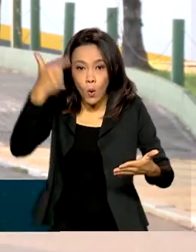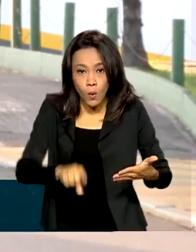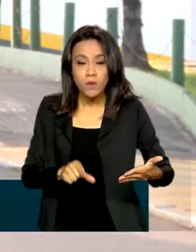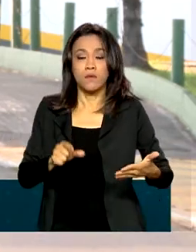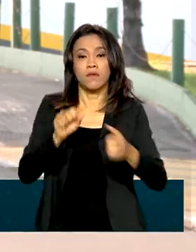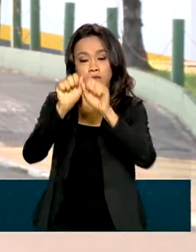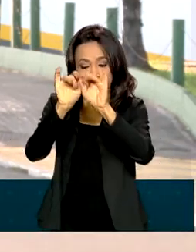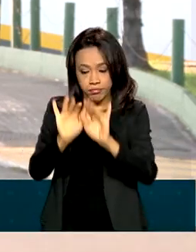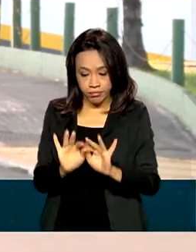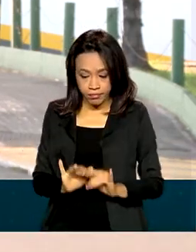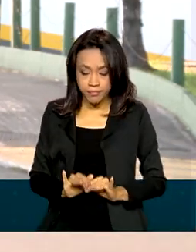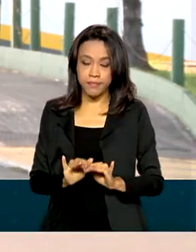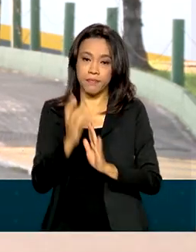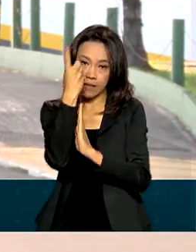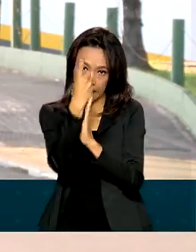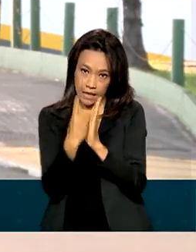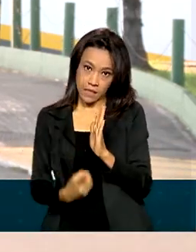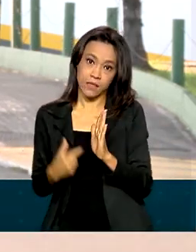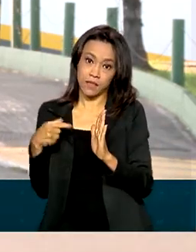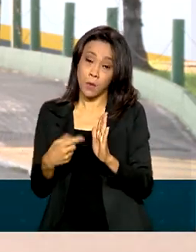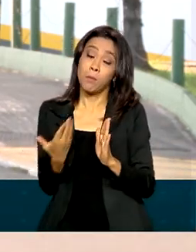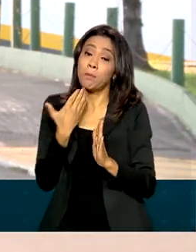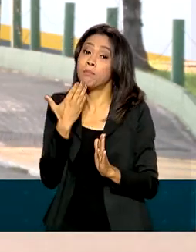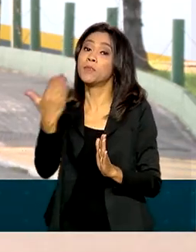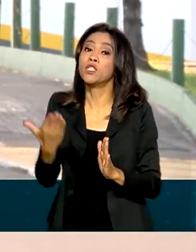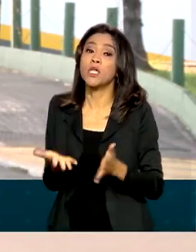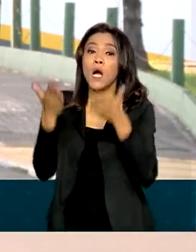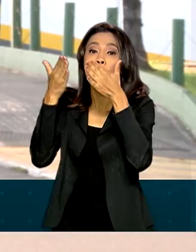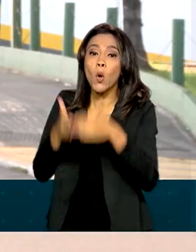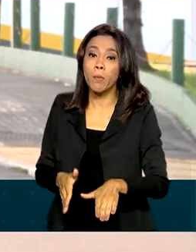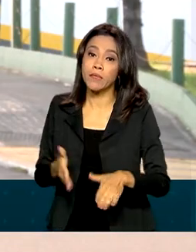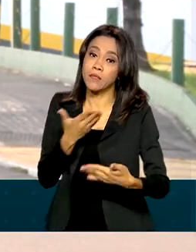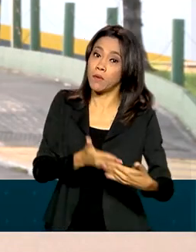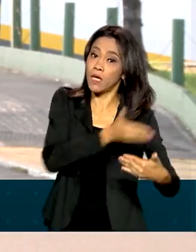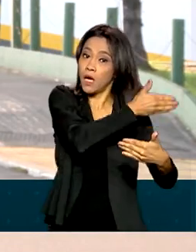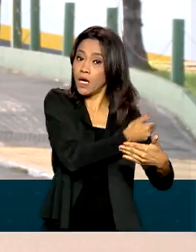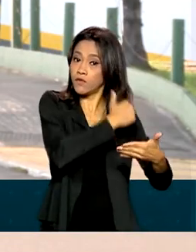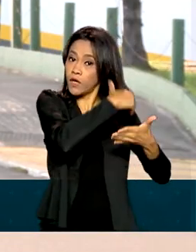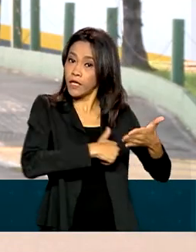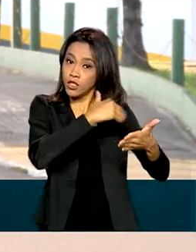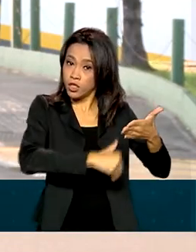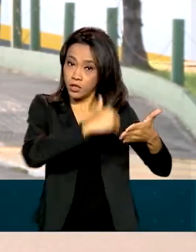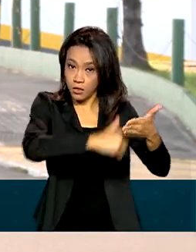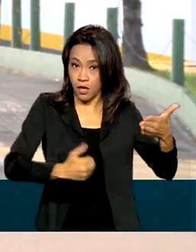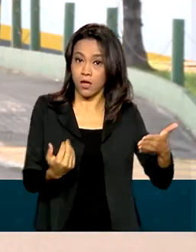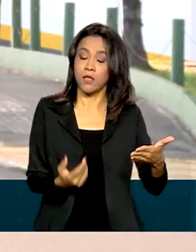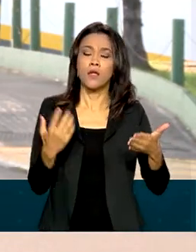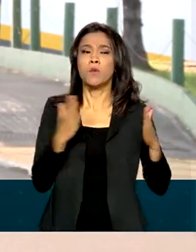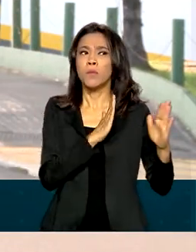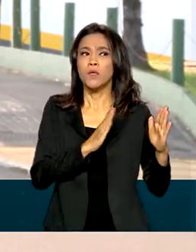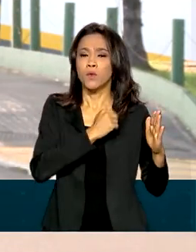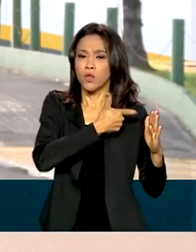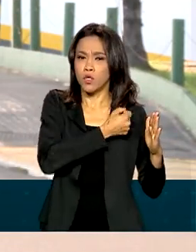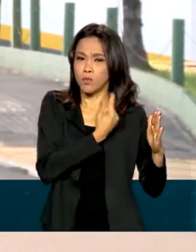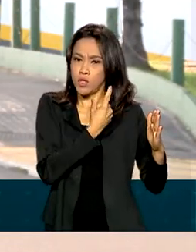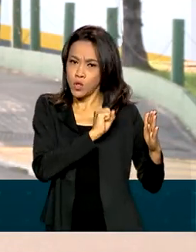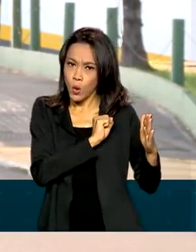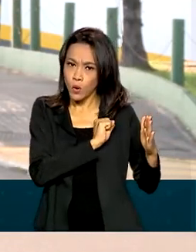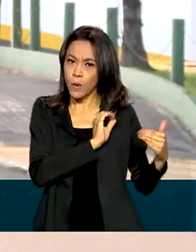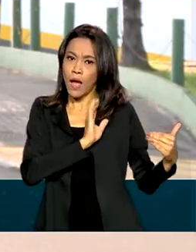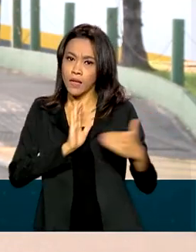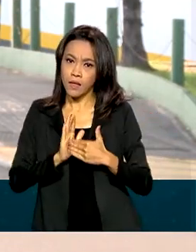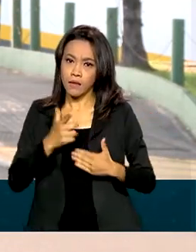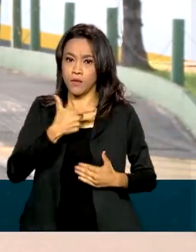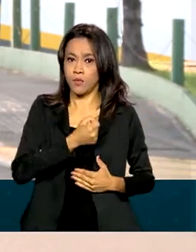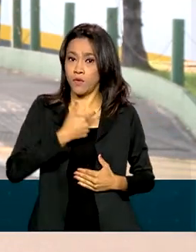fazer um acerto. A devolução do valor inclui as declarações entregues de 2018 a 2022